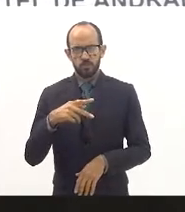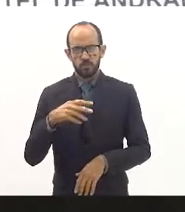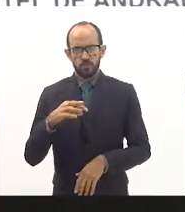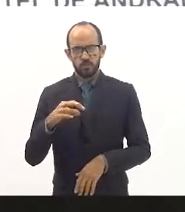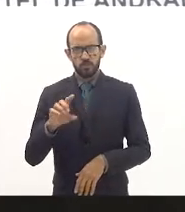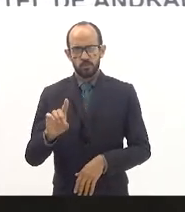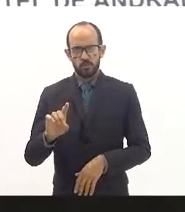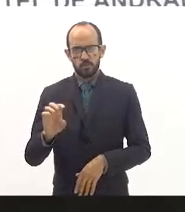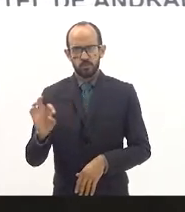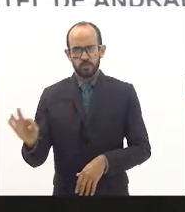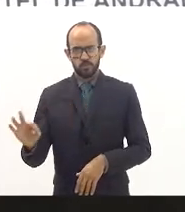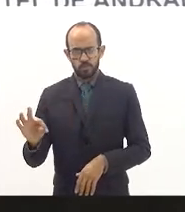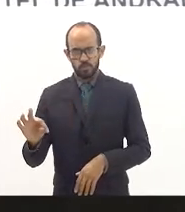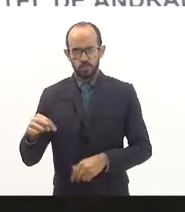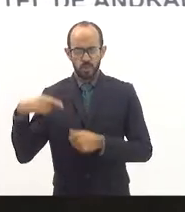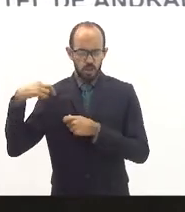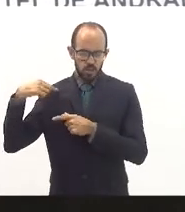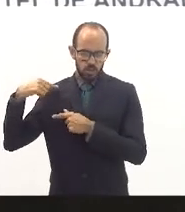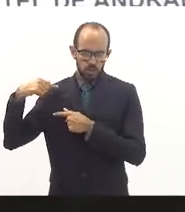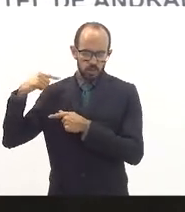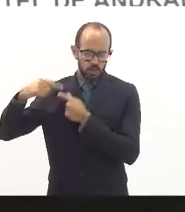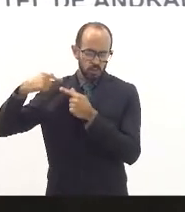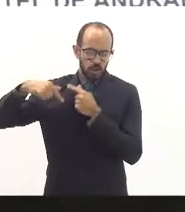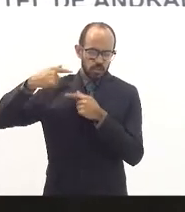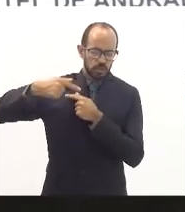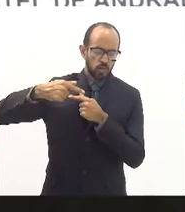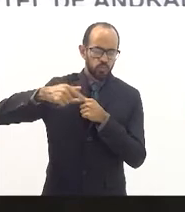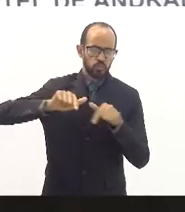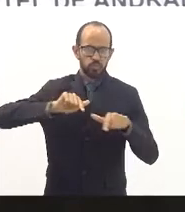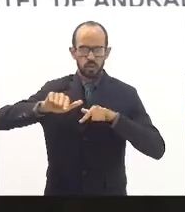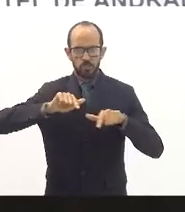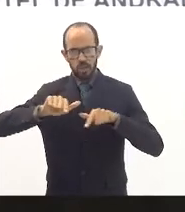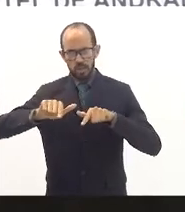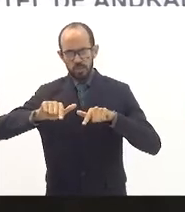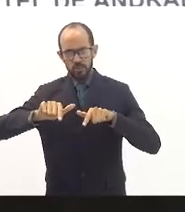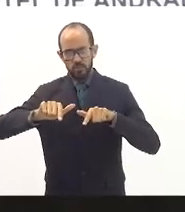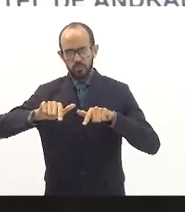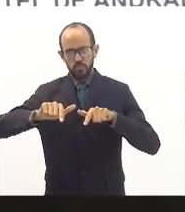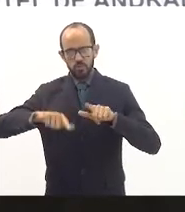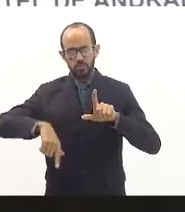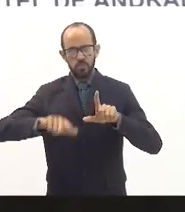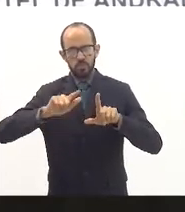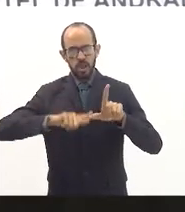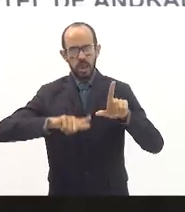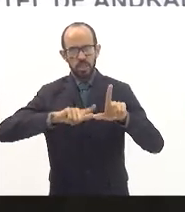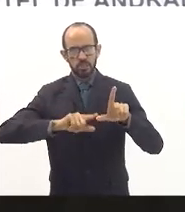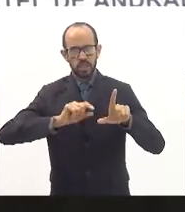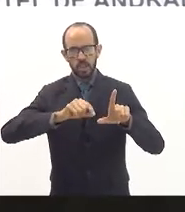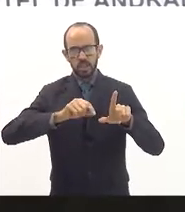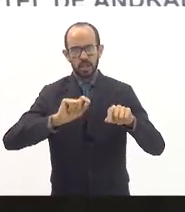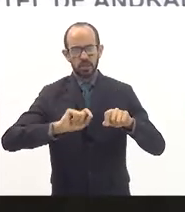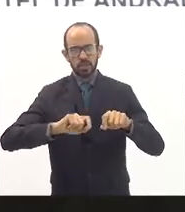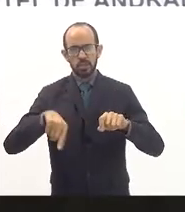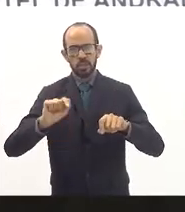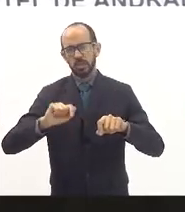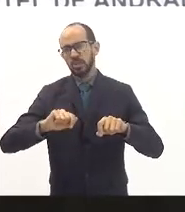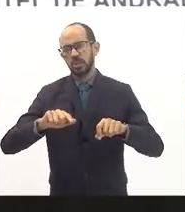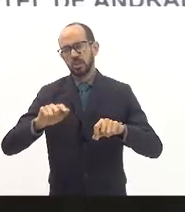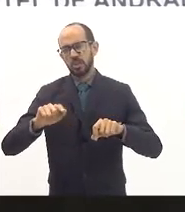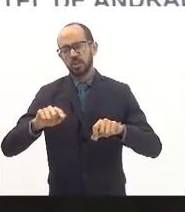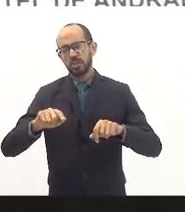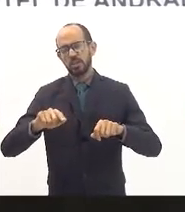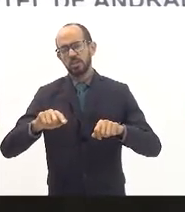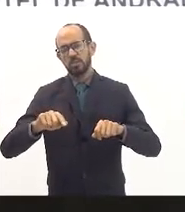do trabalhismo autêntico e renovado, legenda pela qual Brizola se elegeria governador do Rio